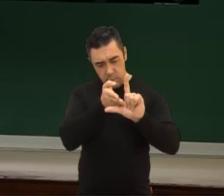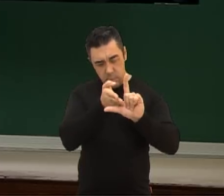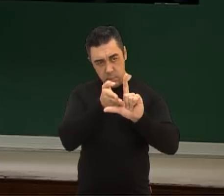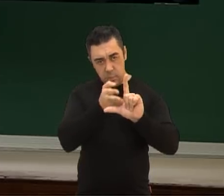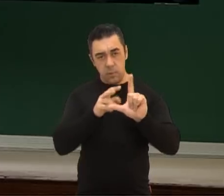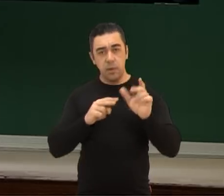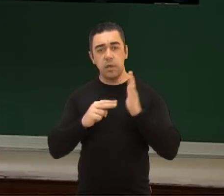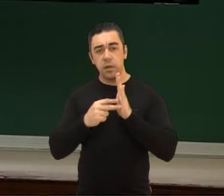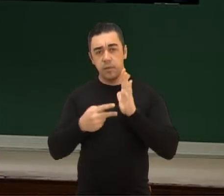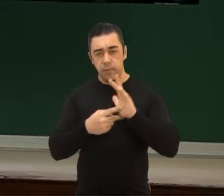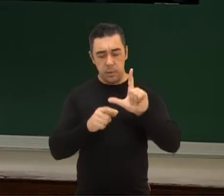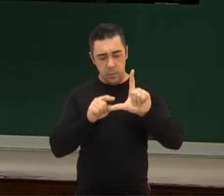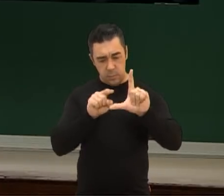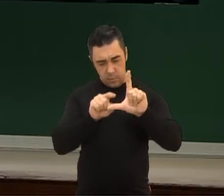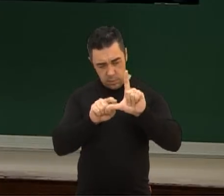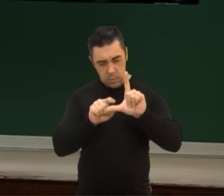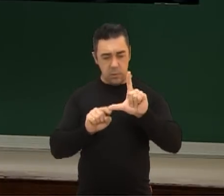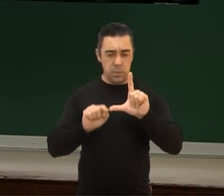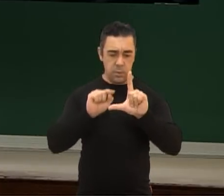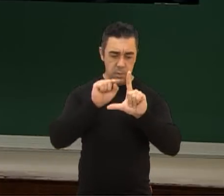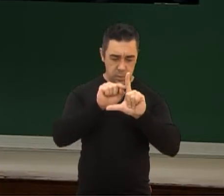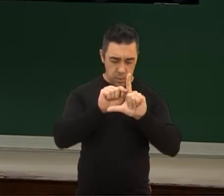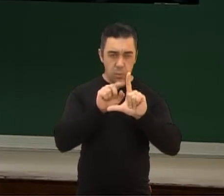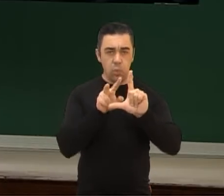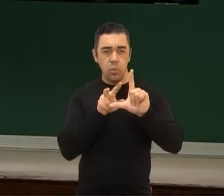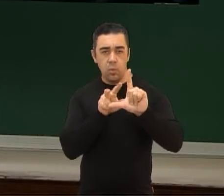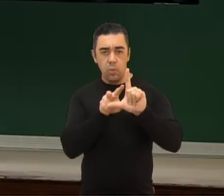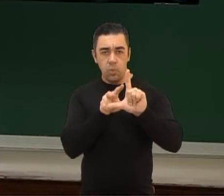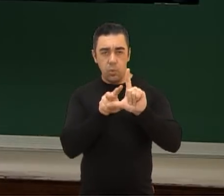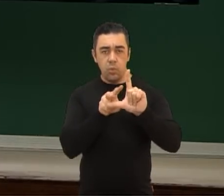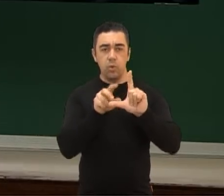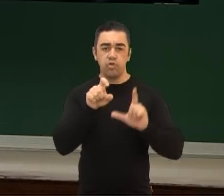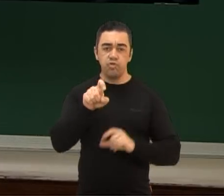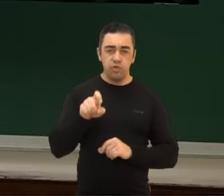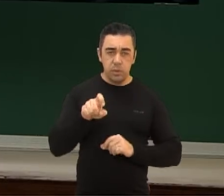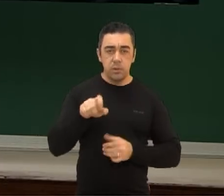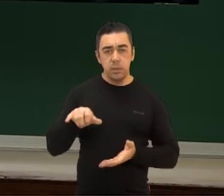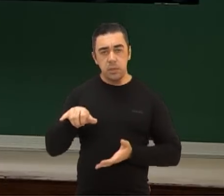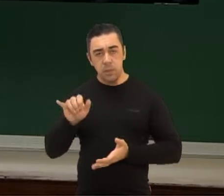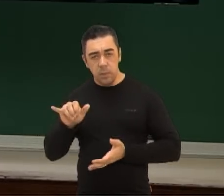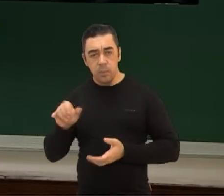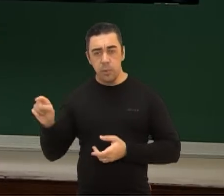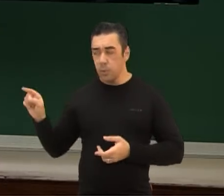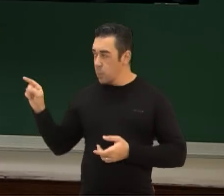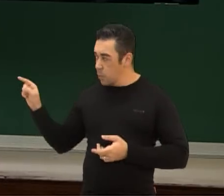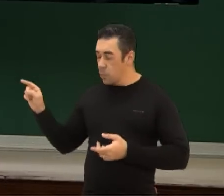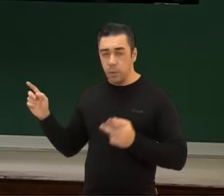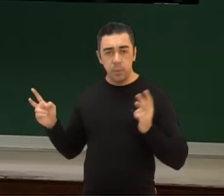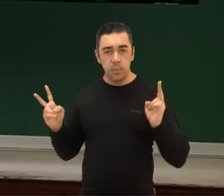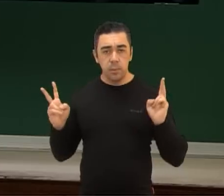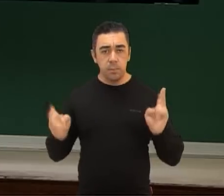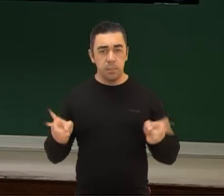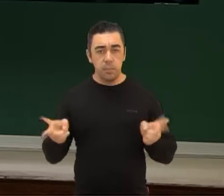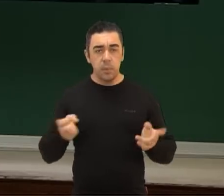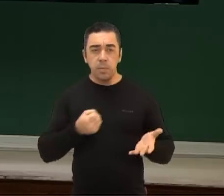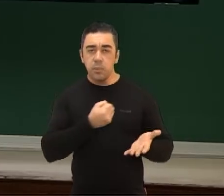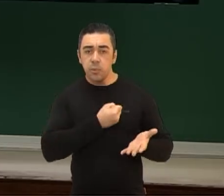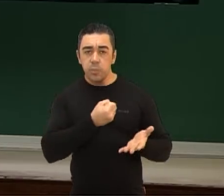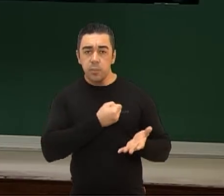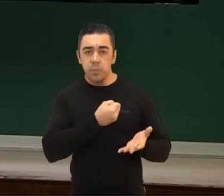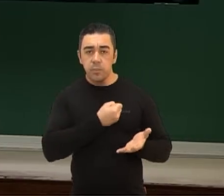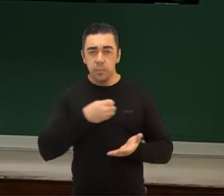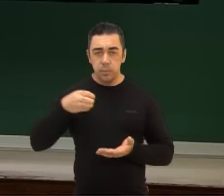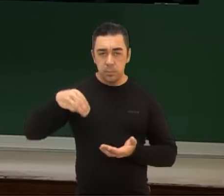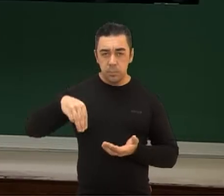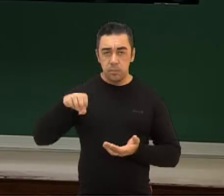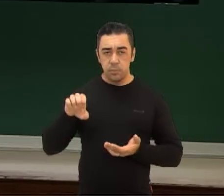quer dizer que tanto o lado X quanto o lado Y terão as mesmas medidas. Então, esse também é